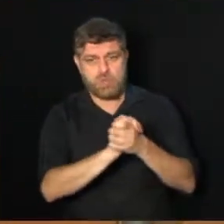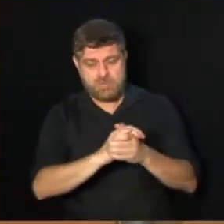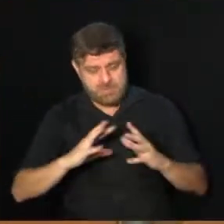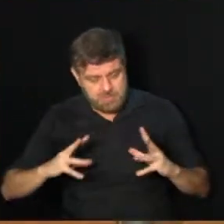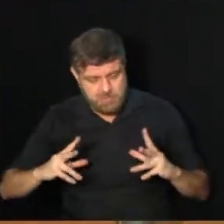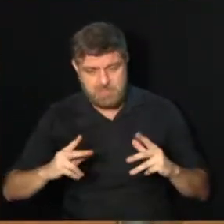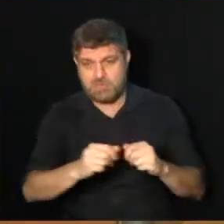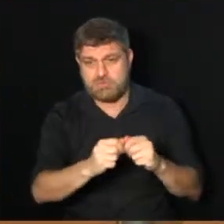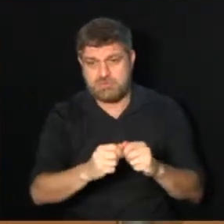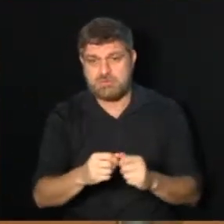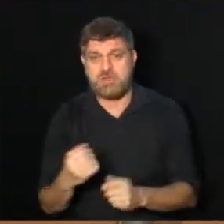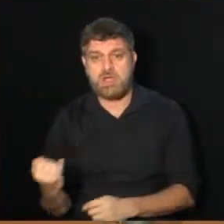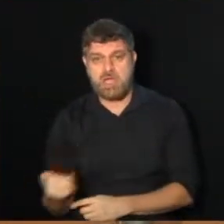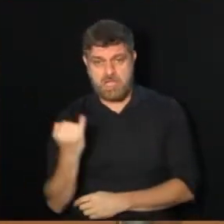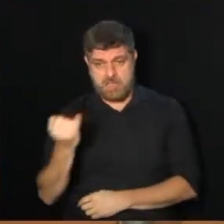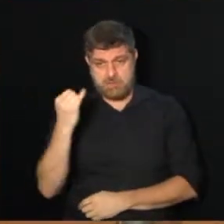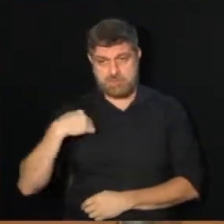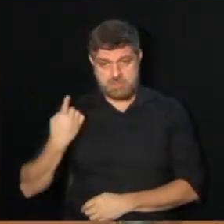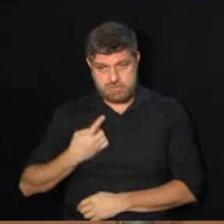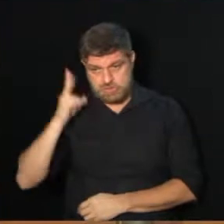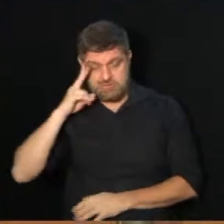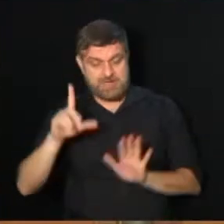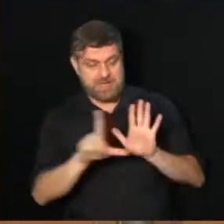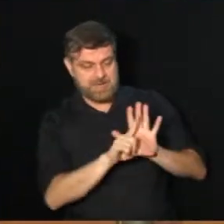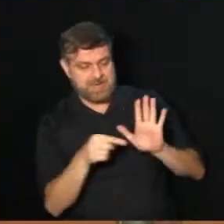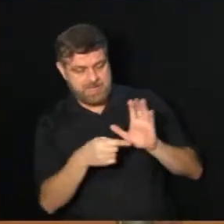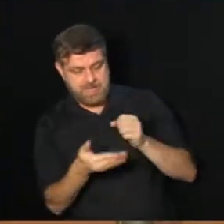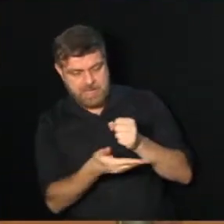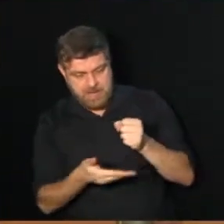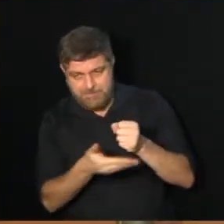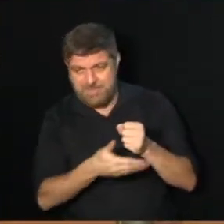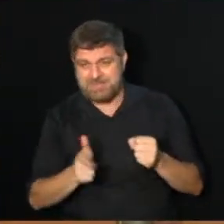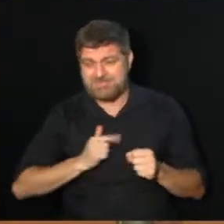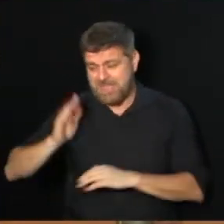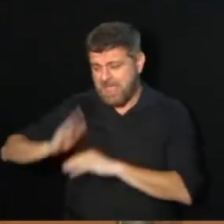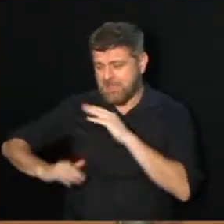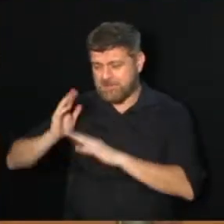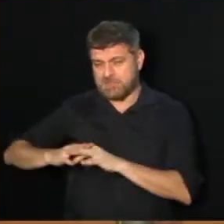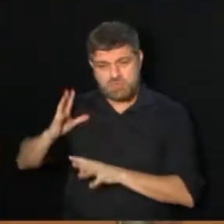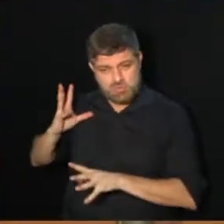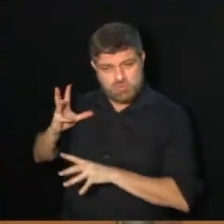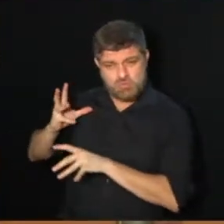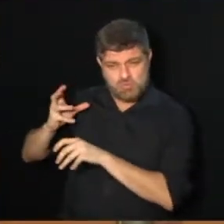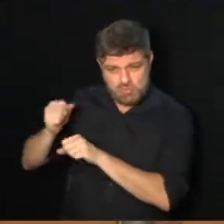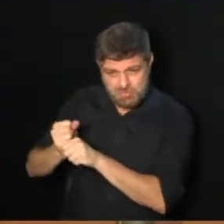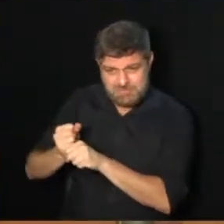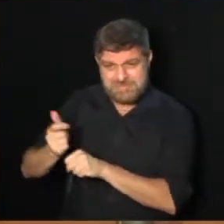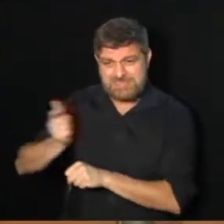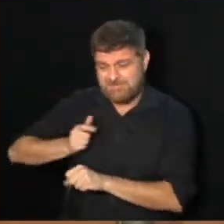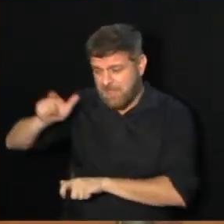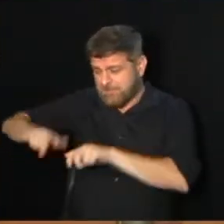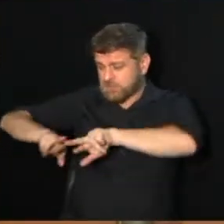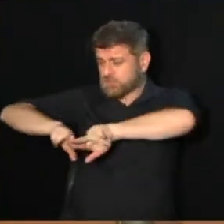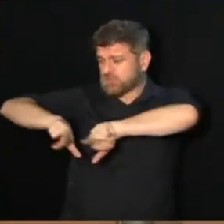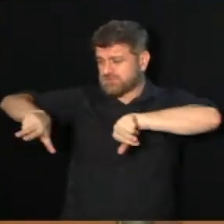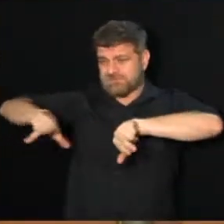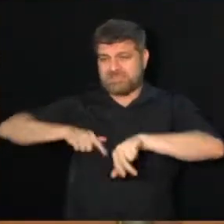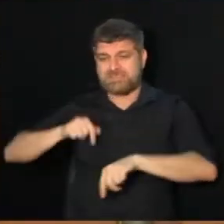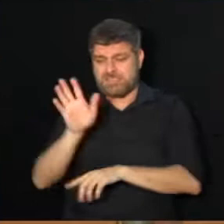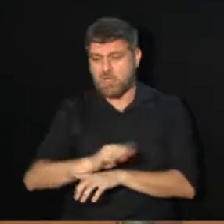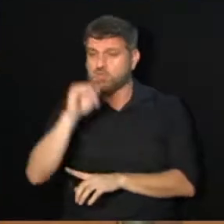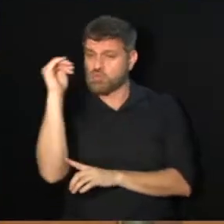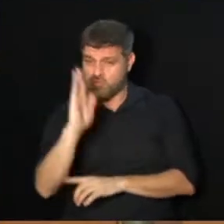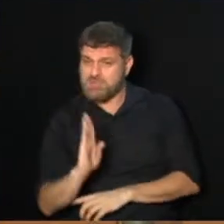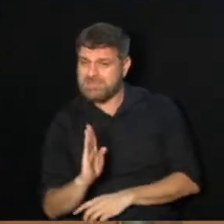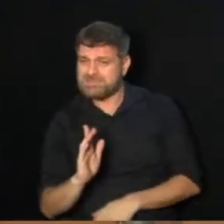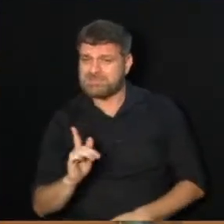aqui. Mas é importante a gente frisar, a lei é fundamental, o conjunto de ações que vem sendo construído por inúmeras pessoas no município, no Brasil,